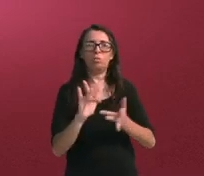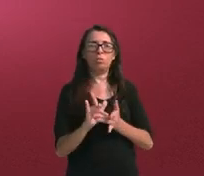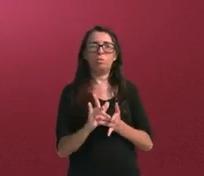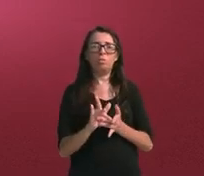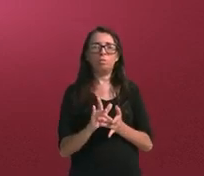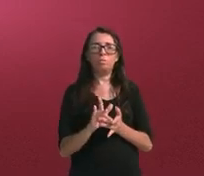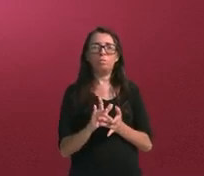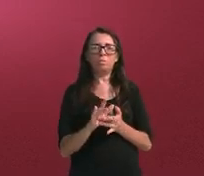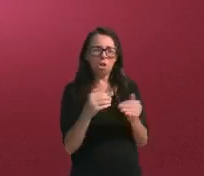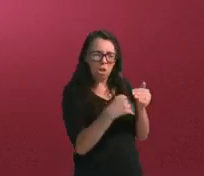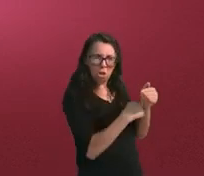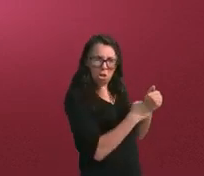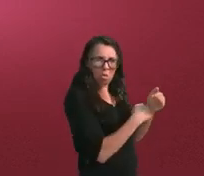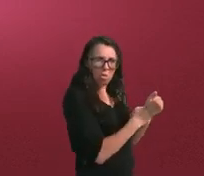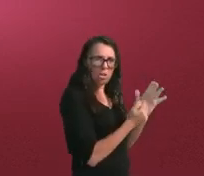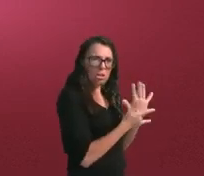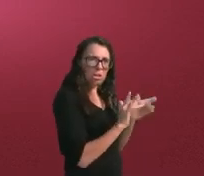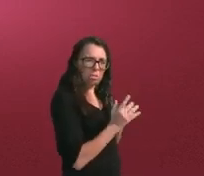dá essa orientação.